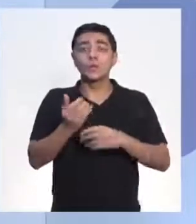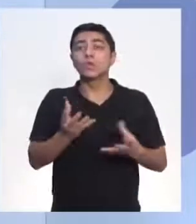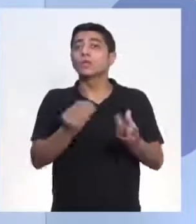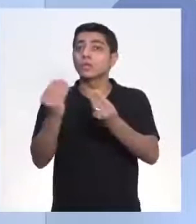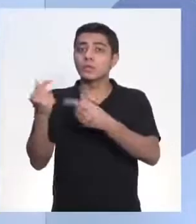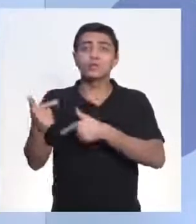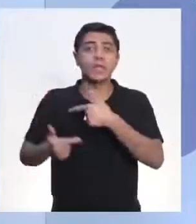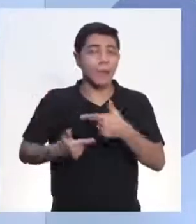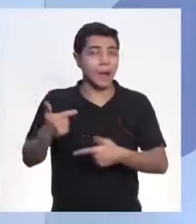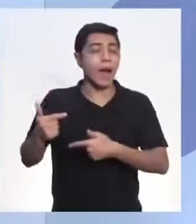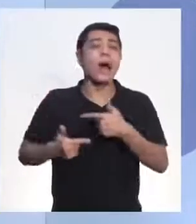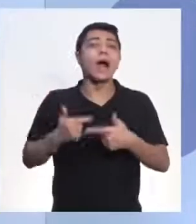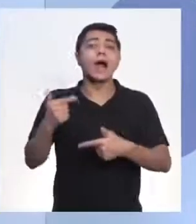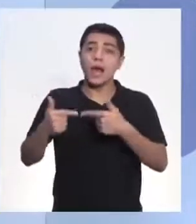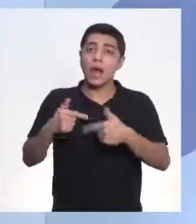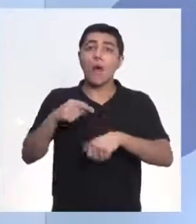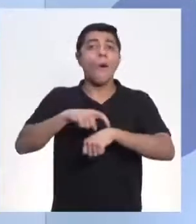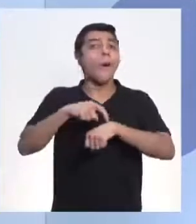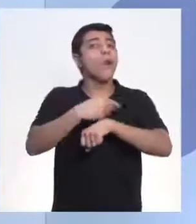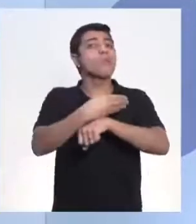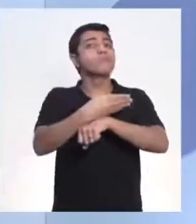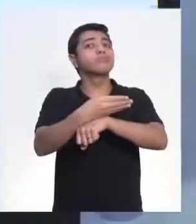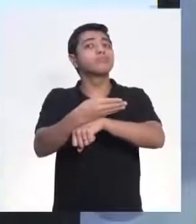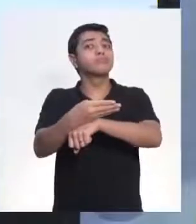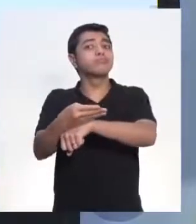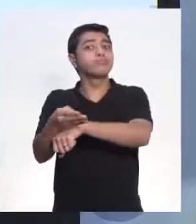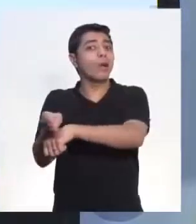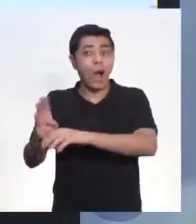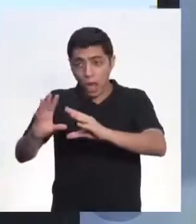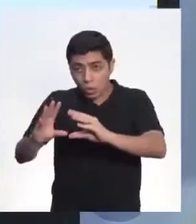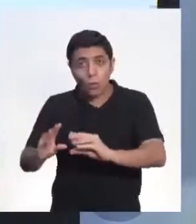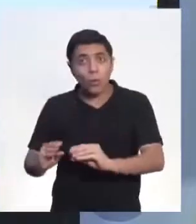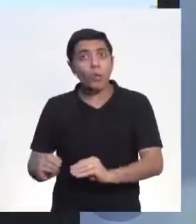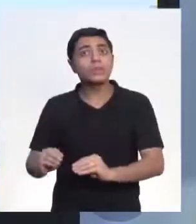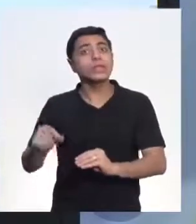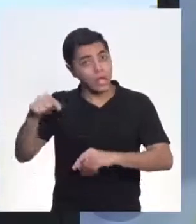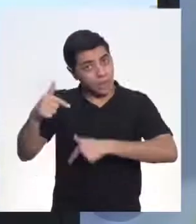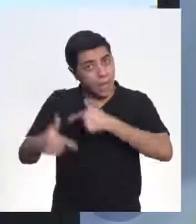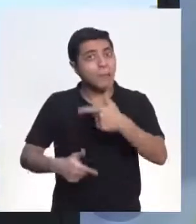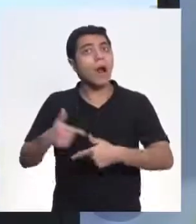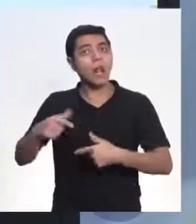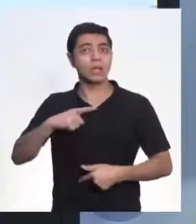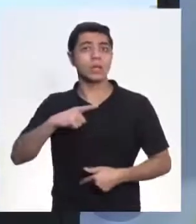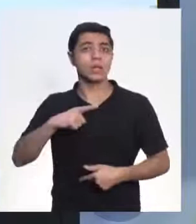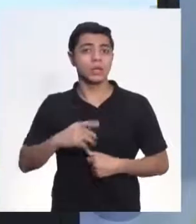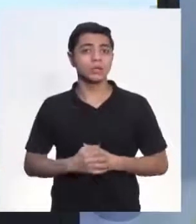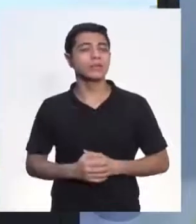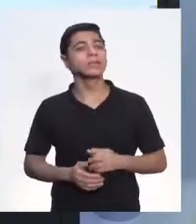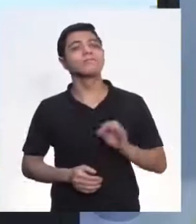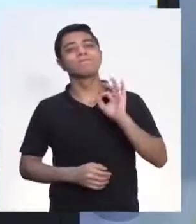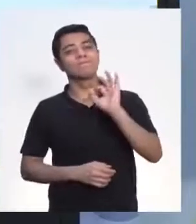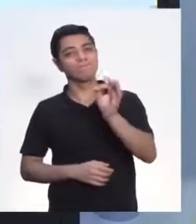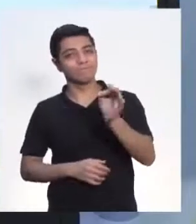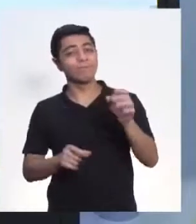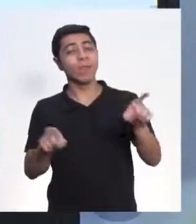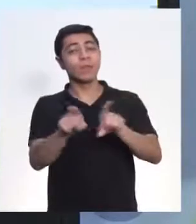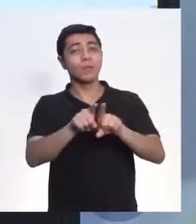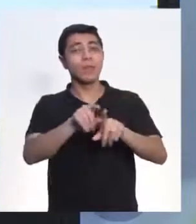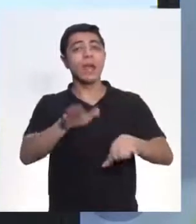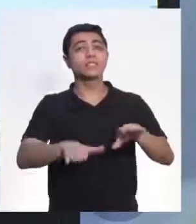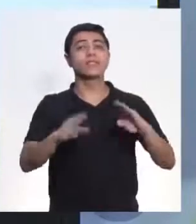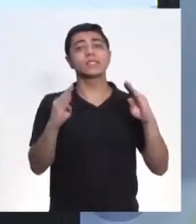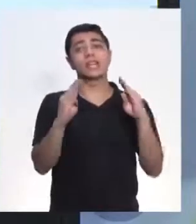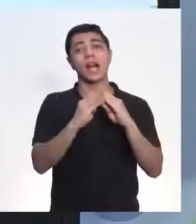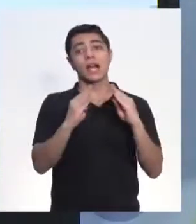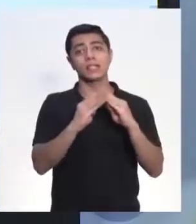aqui e ficando até tarde muitos, né? Exatamente, até porque a gente também, ou se a gente não termina de trabalhar em casa preparando as aulas, tem